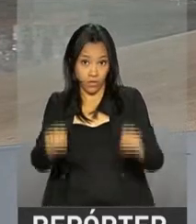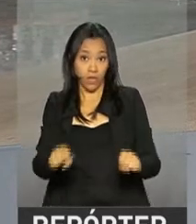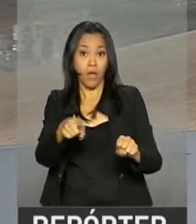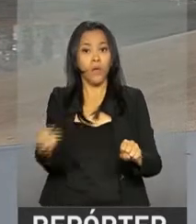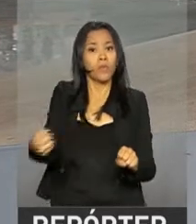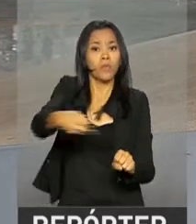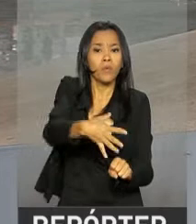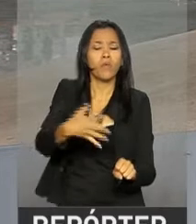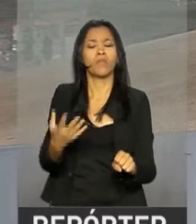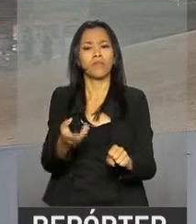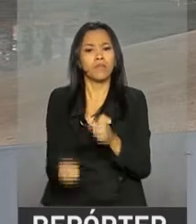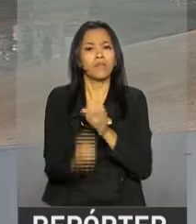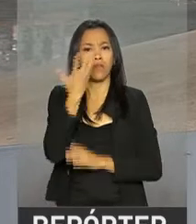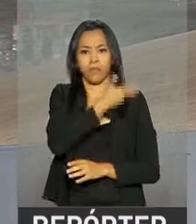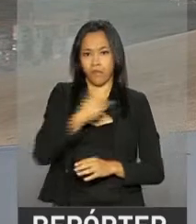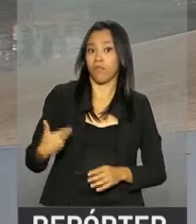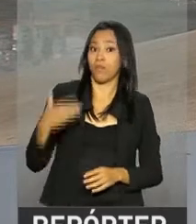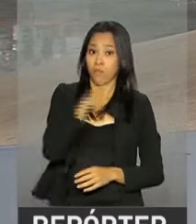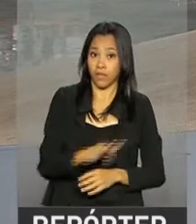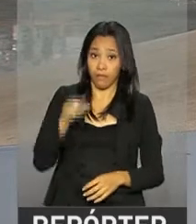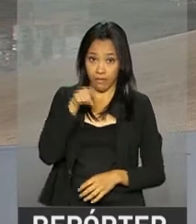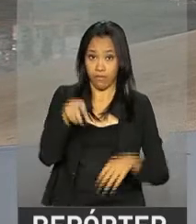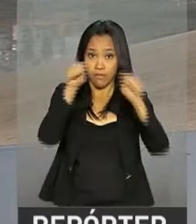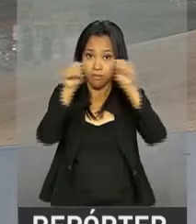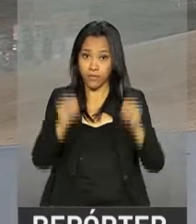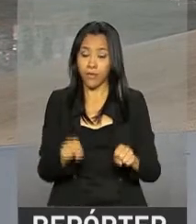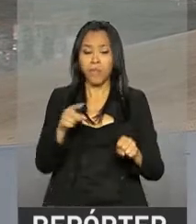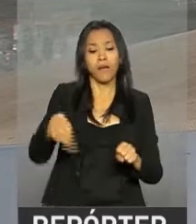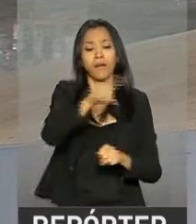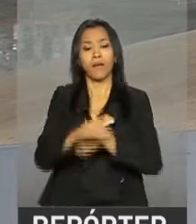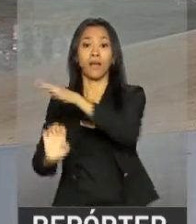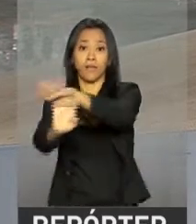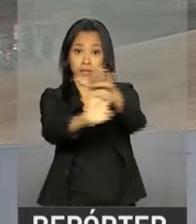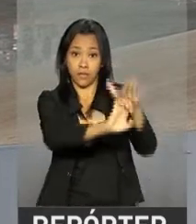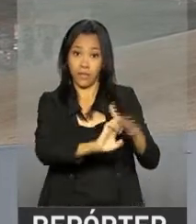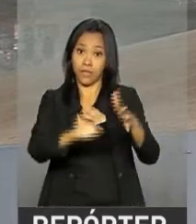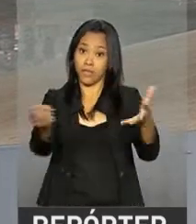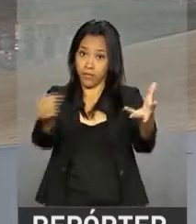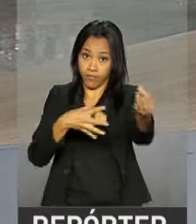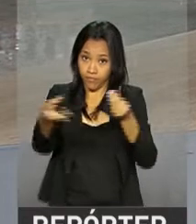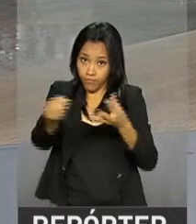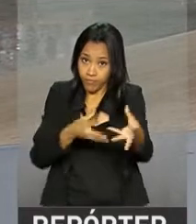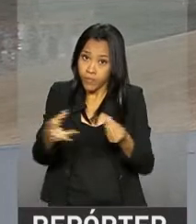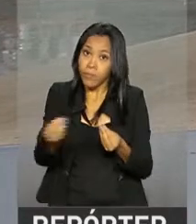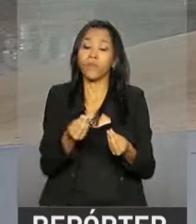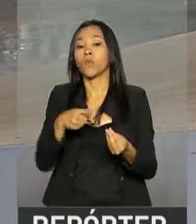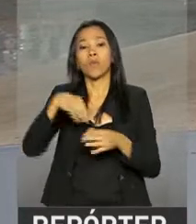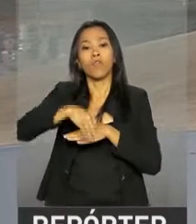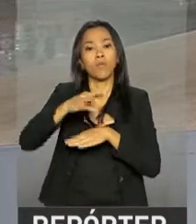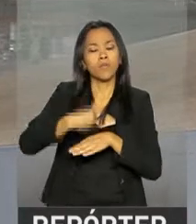pelo governo federal por meio desse sistema as empresas vão ter que enviar digitalmente informações